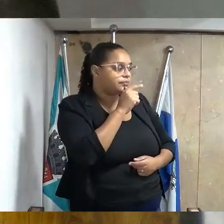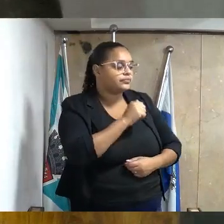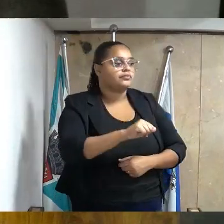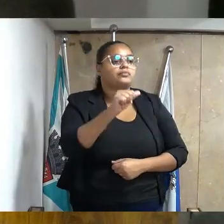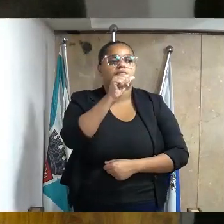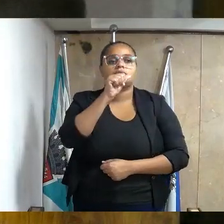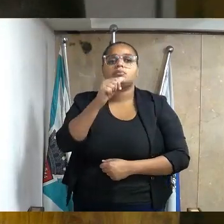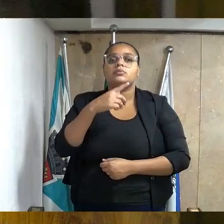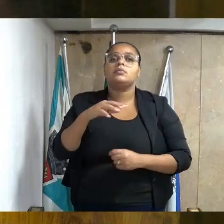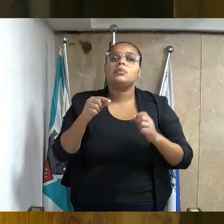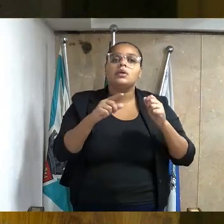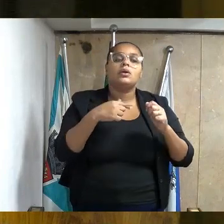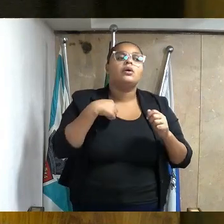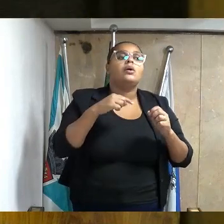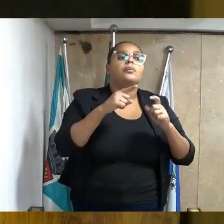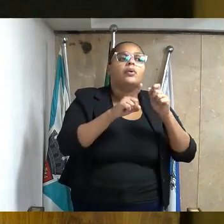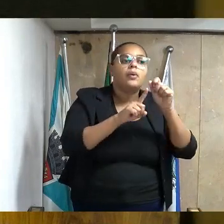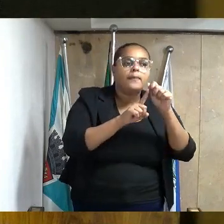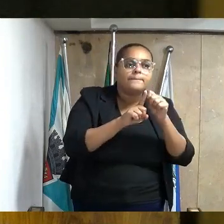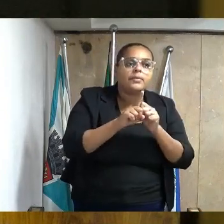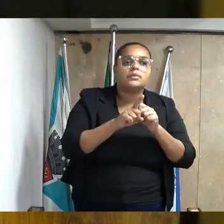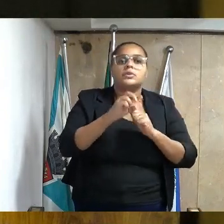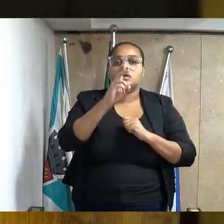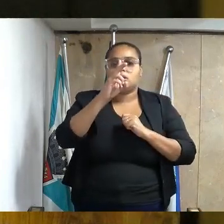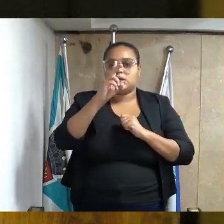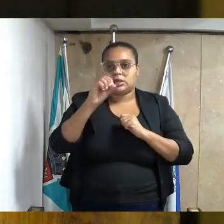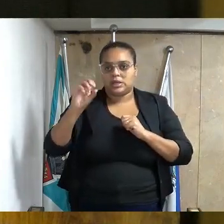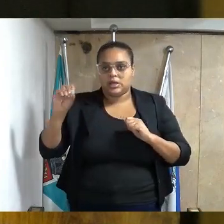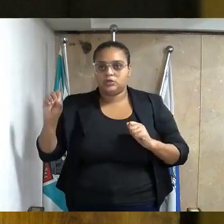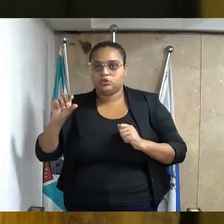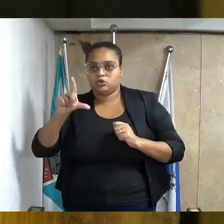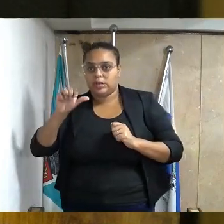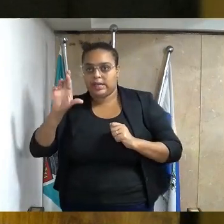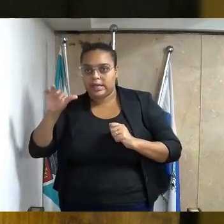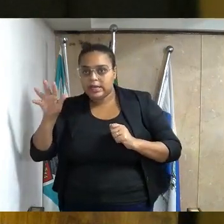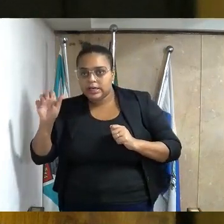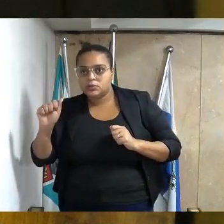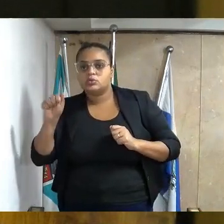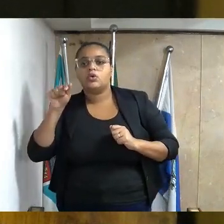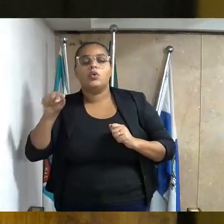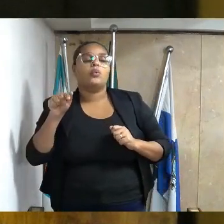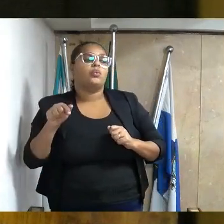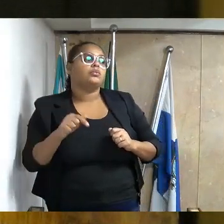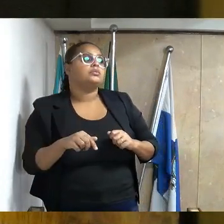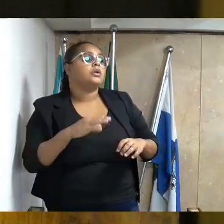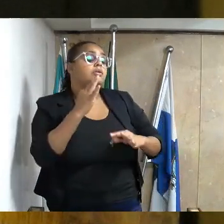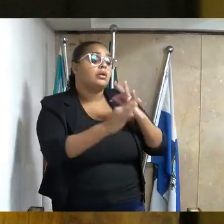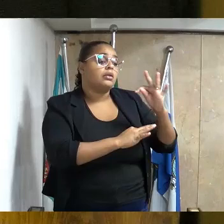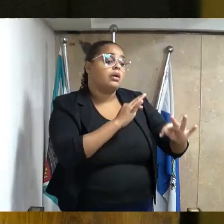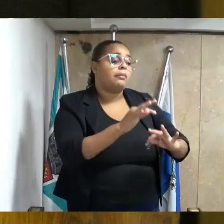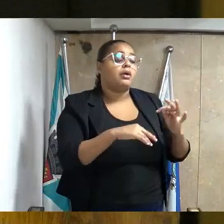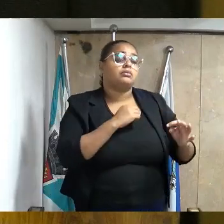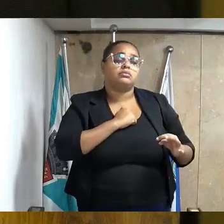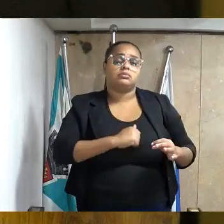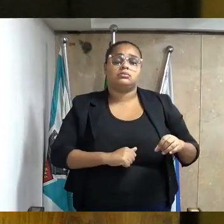mês, que dá uma conta de 500 litros por dia, e o tratamento de esgoto também.